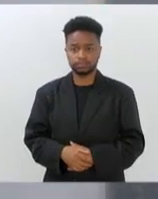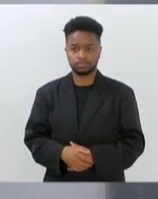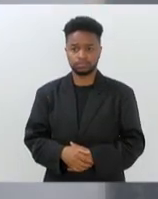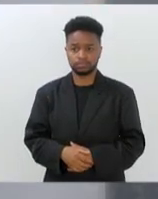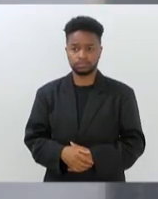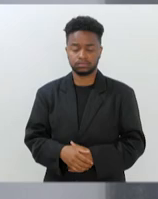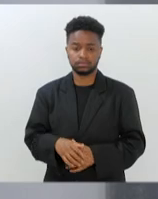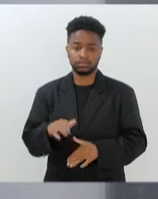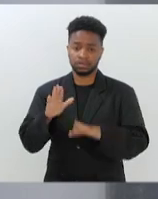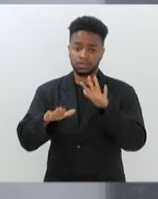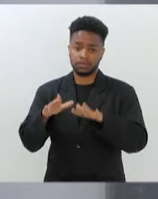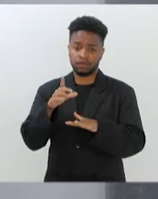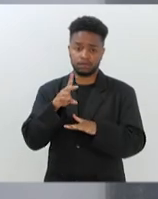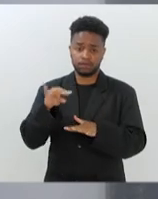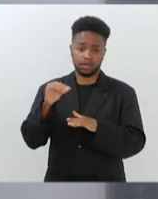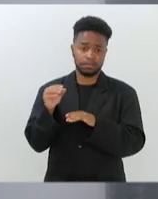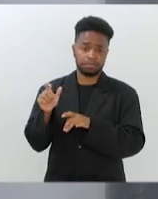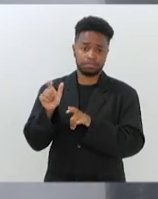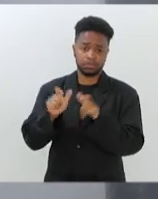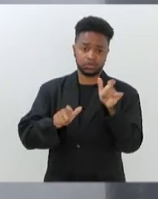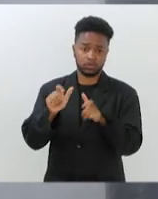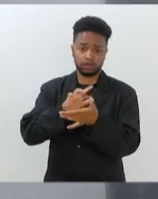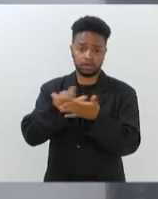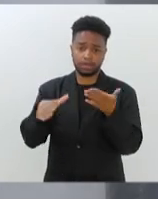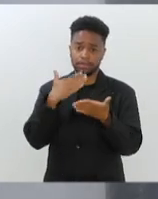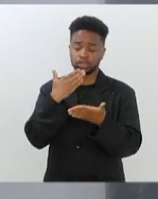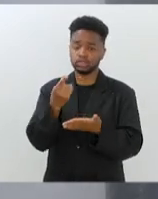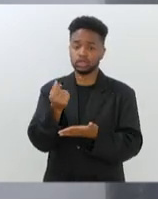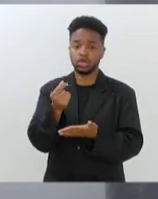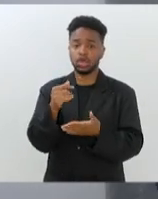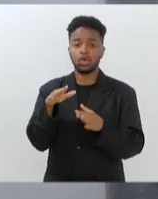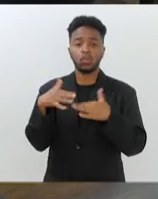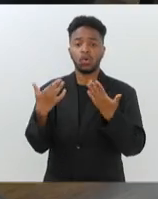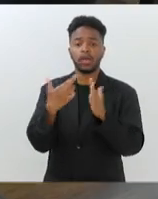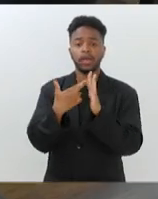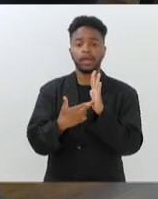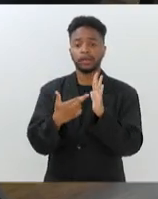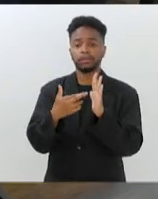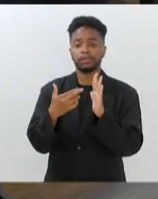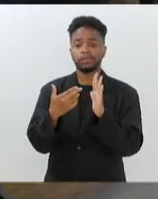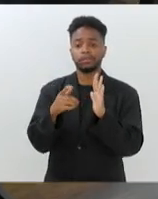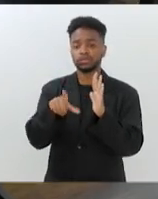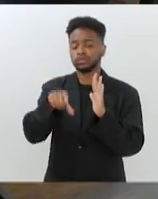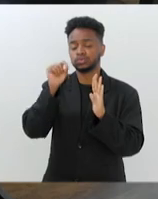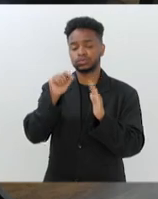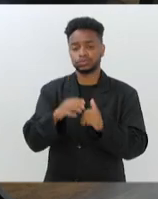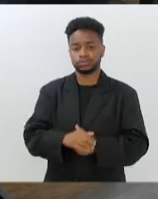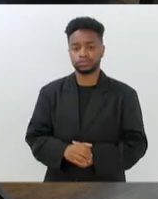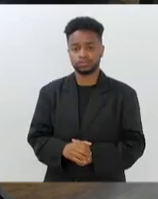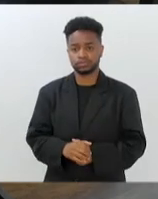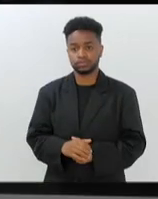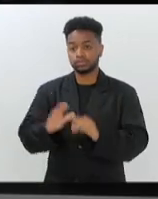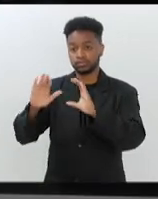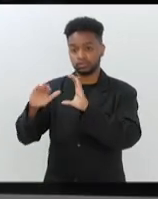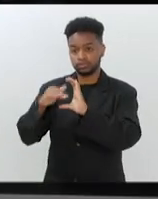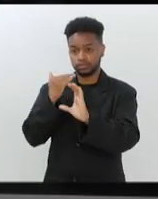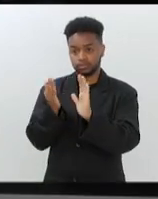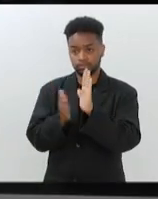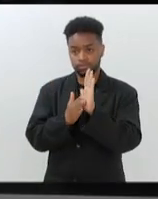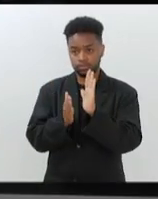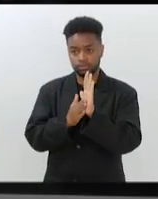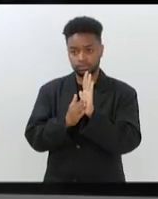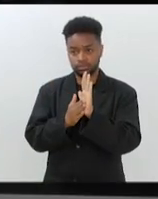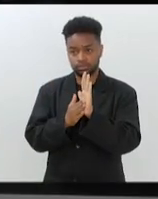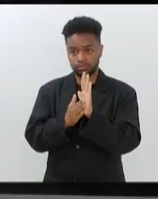ir um monte de gente lá pedir dinheiro qual é o critério para para ser escolhida a empresa que pede dinheiro então eles enviam uma proposta essa